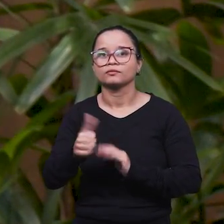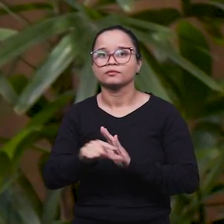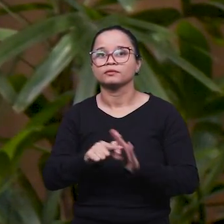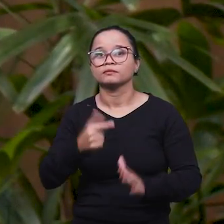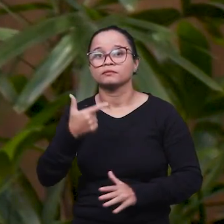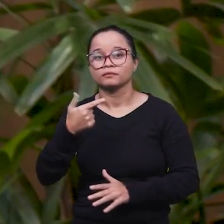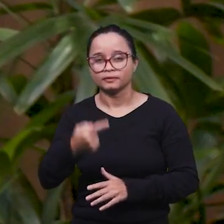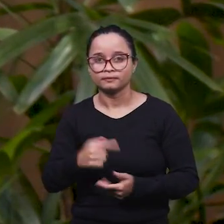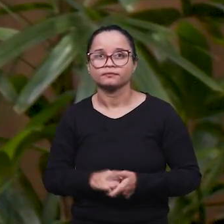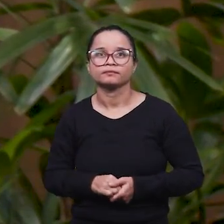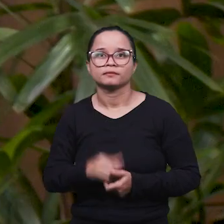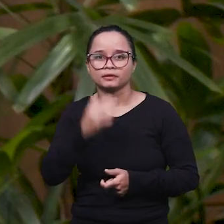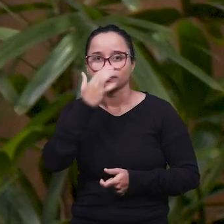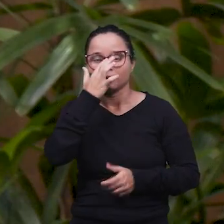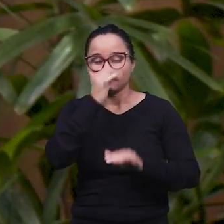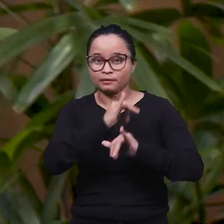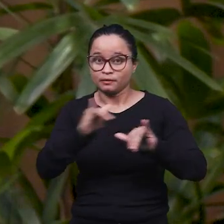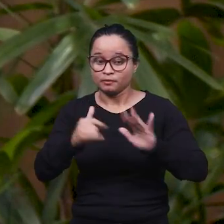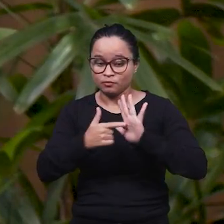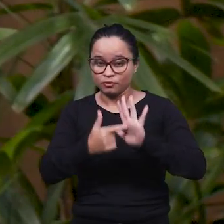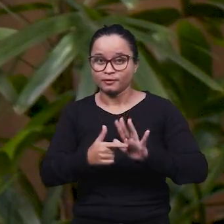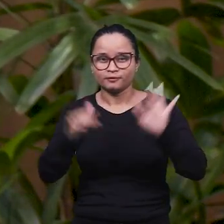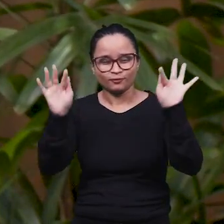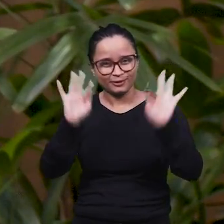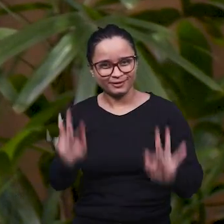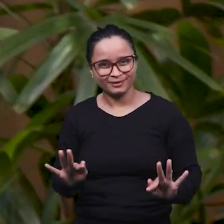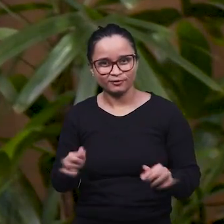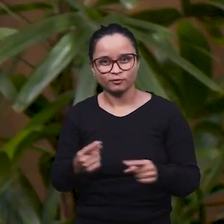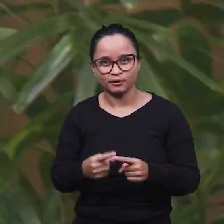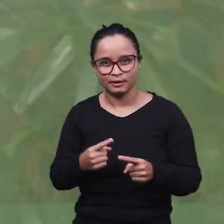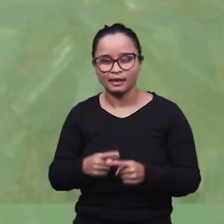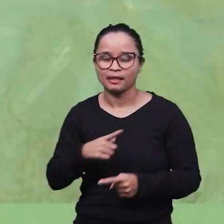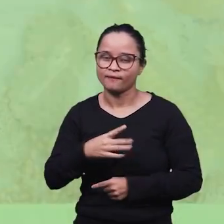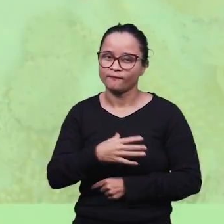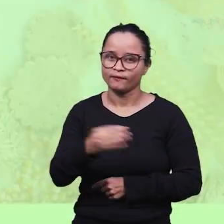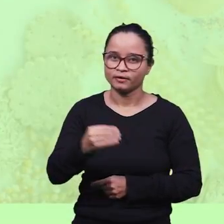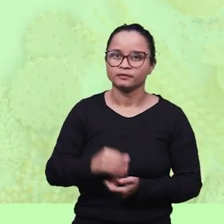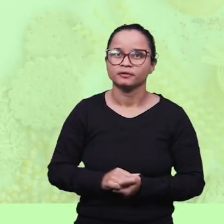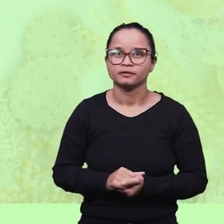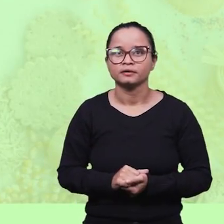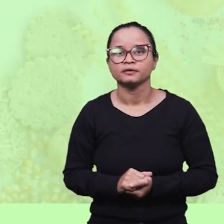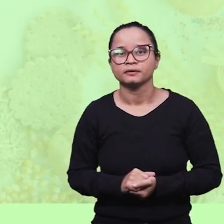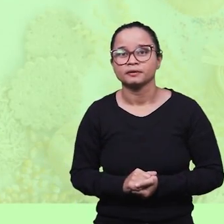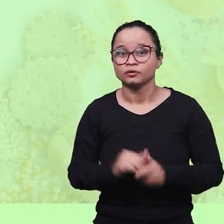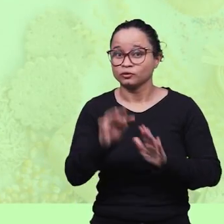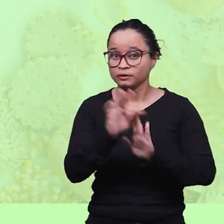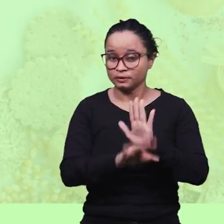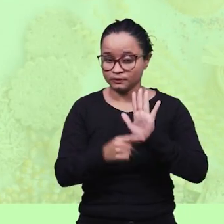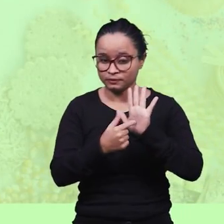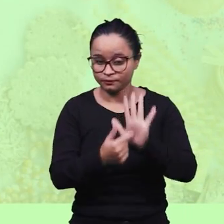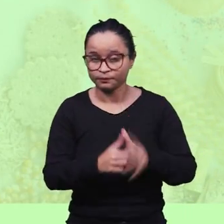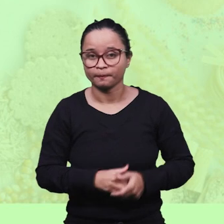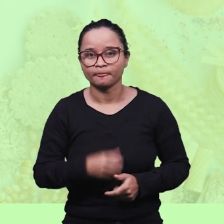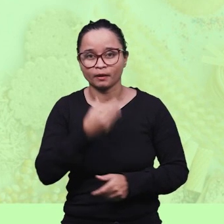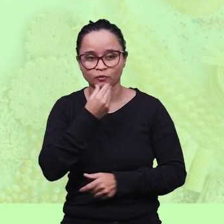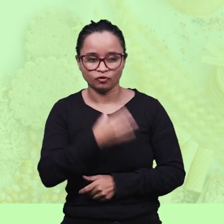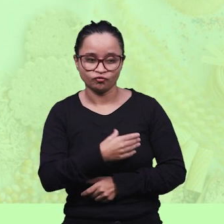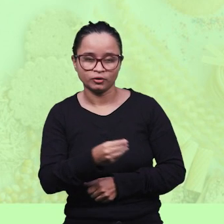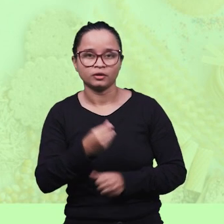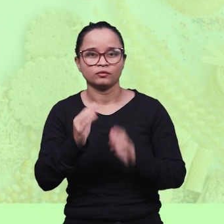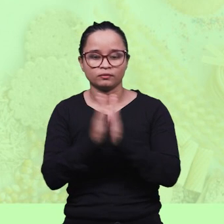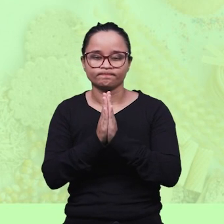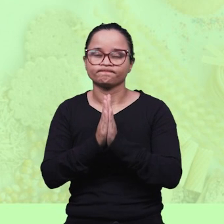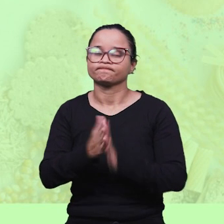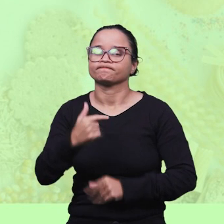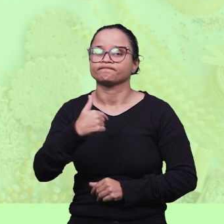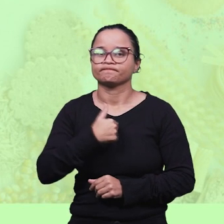ela expressa a felicidade dela por ter gerado um filho. O texto nos diz: por este menino orava eu, e o